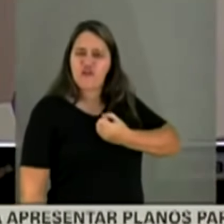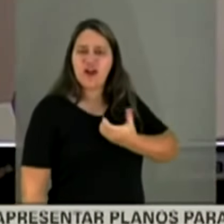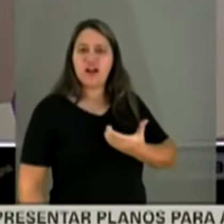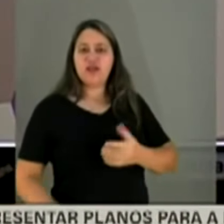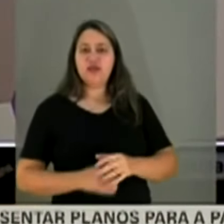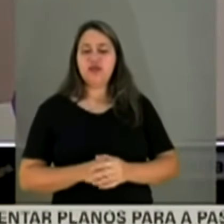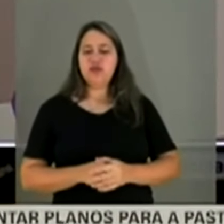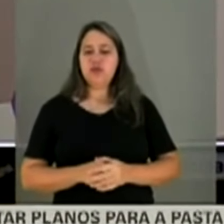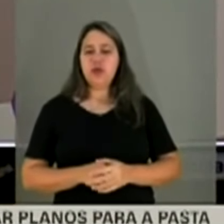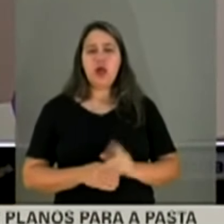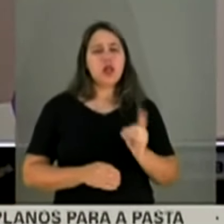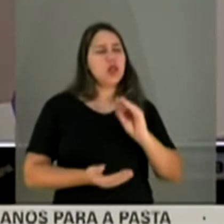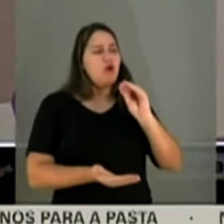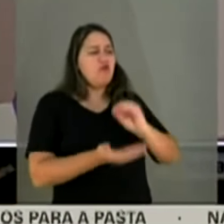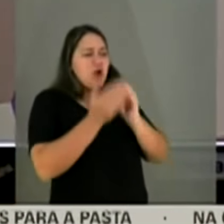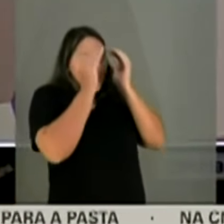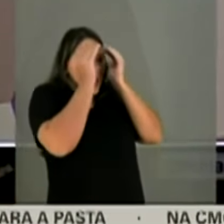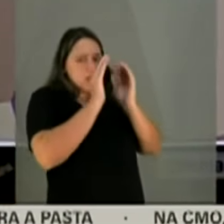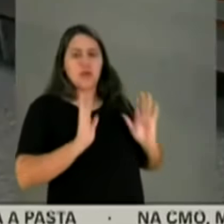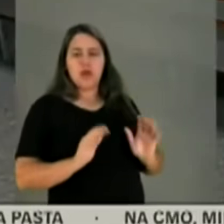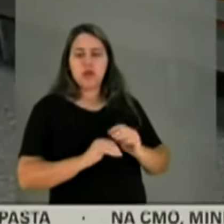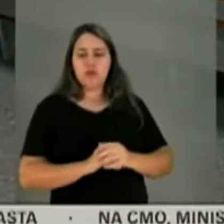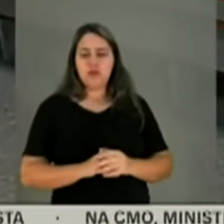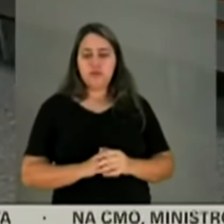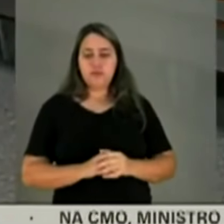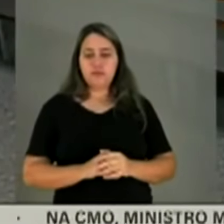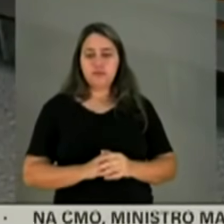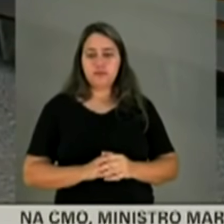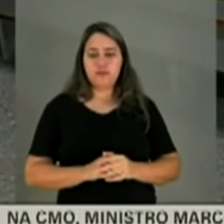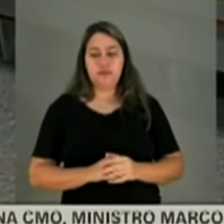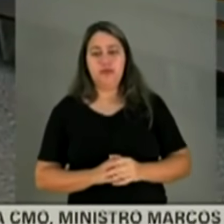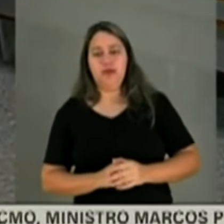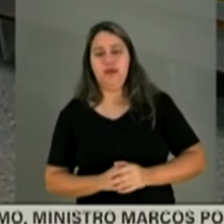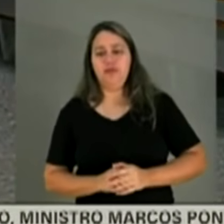Desrespeitoso. Senhor presidente, Vossa Excelência está acostumado a gritar aqui.